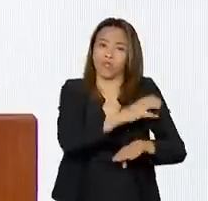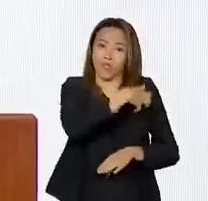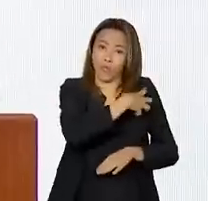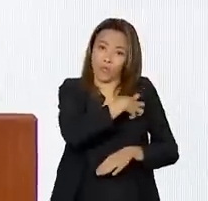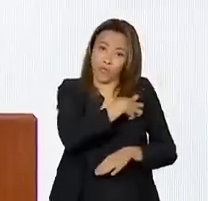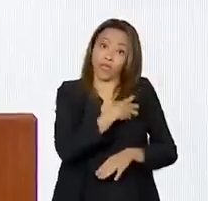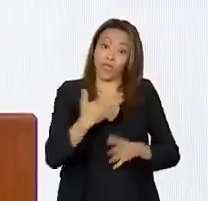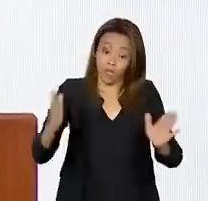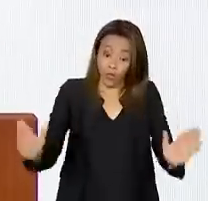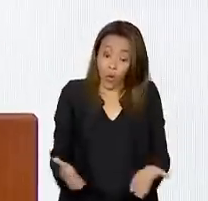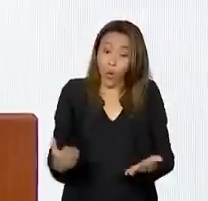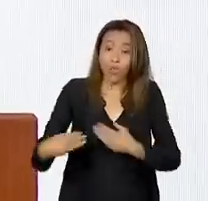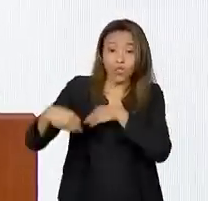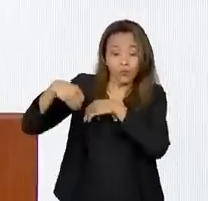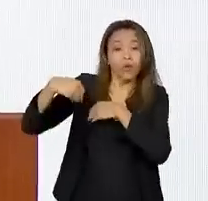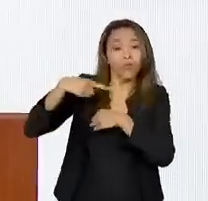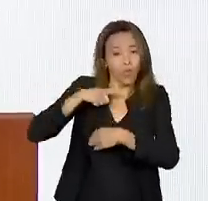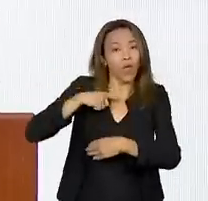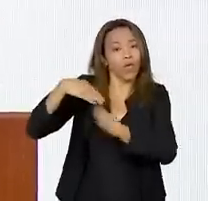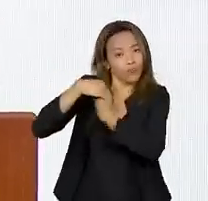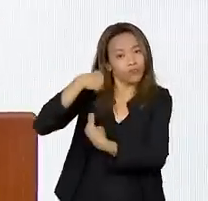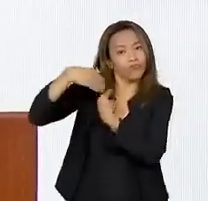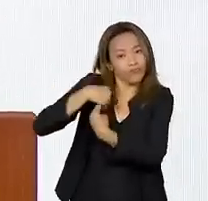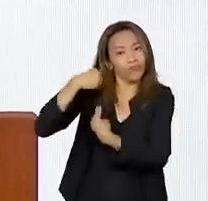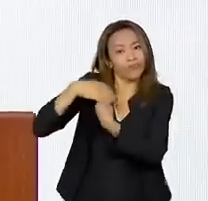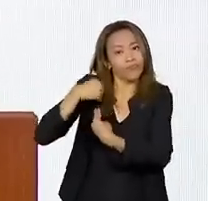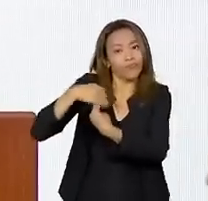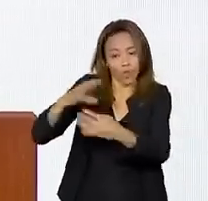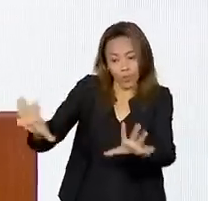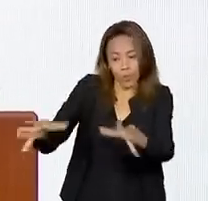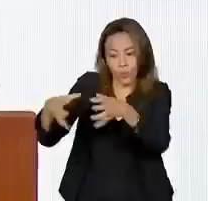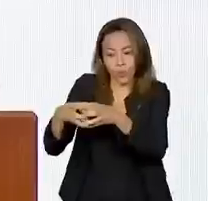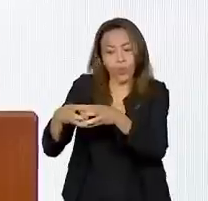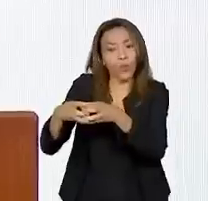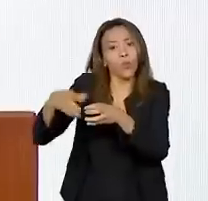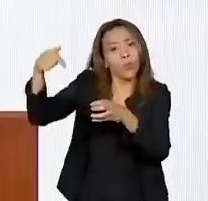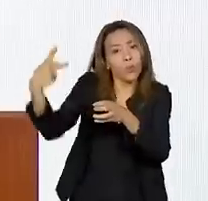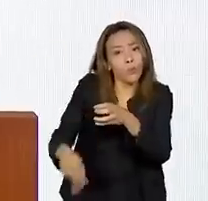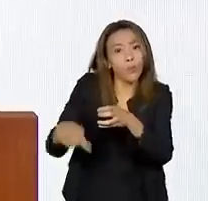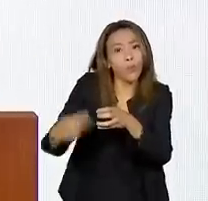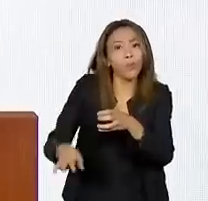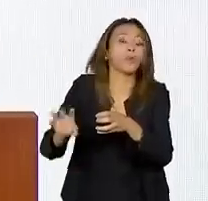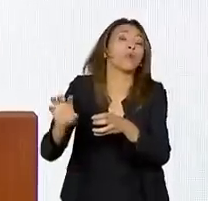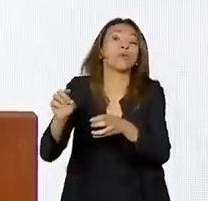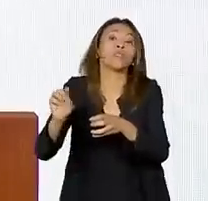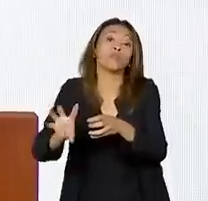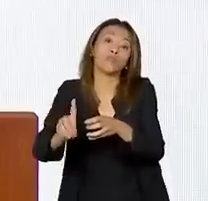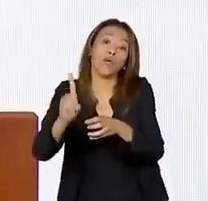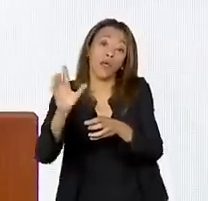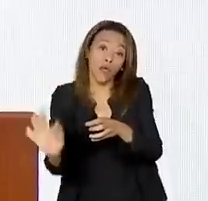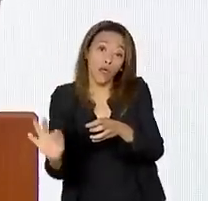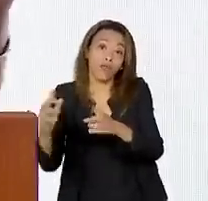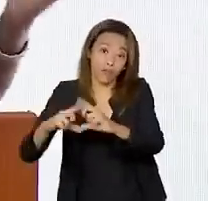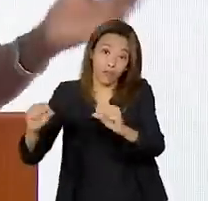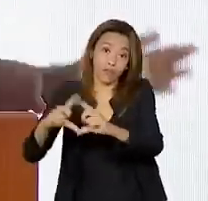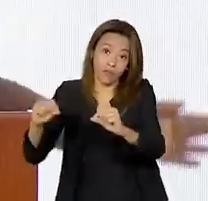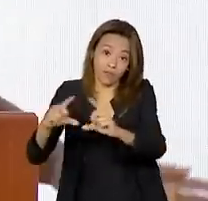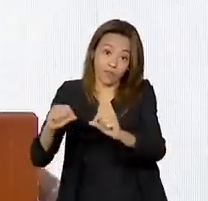sendo assistida pelo grupo de GT Chagas aqui de Brasília, na pessoa de